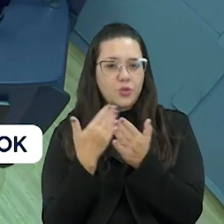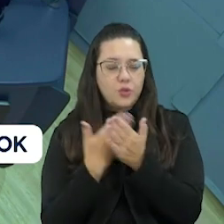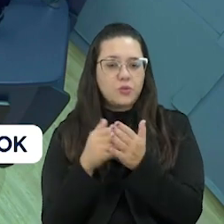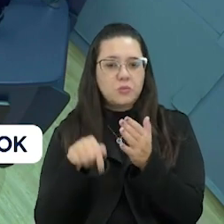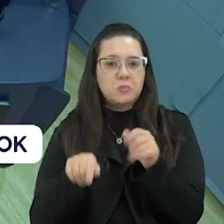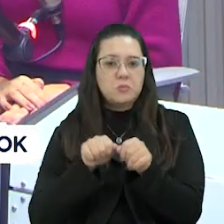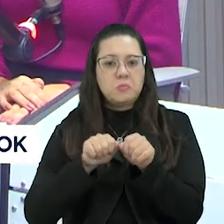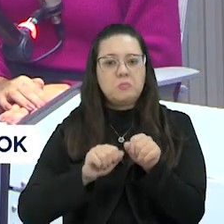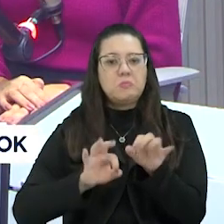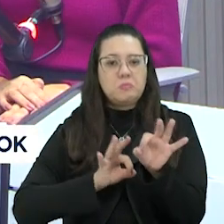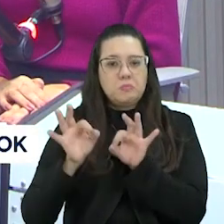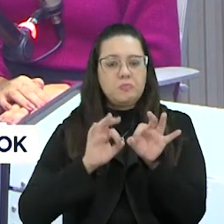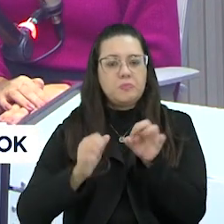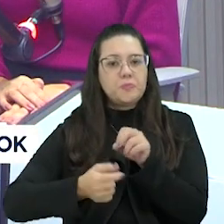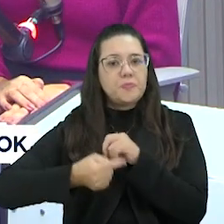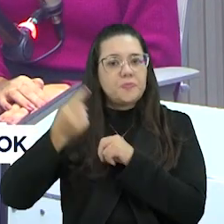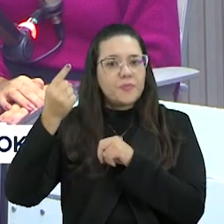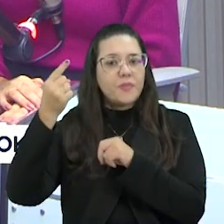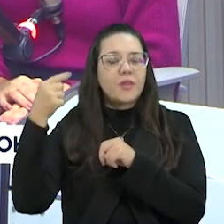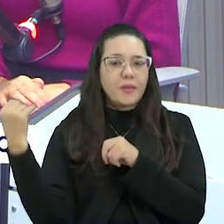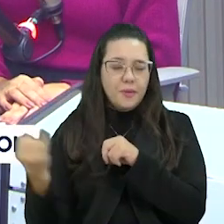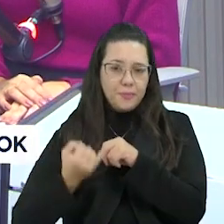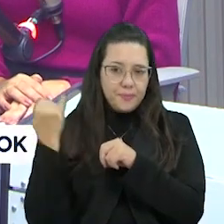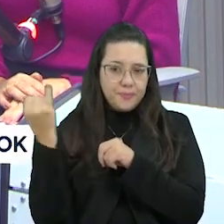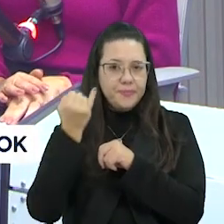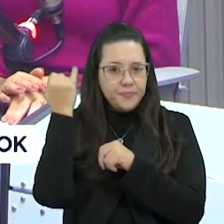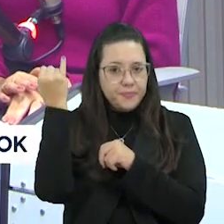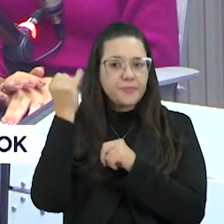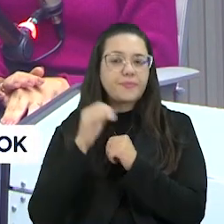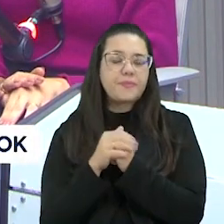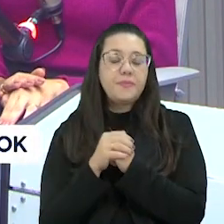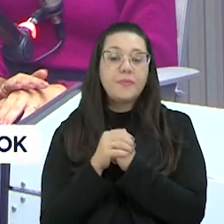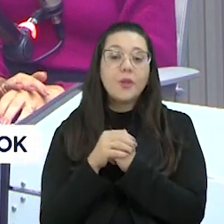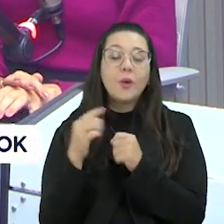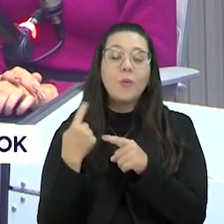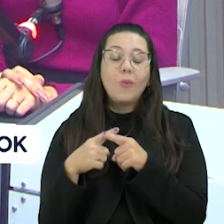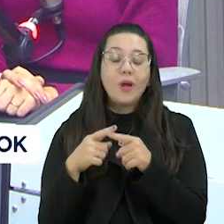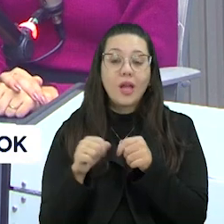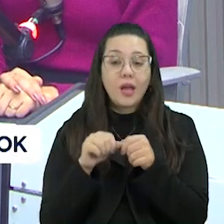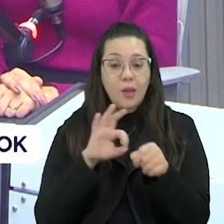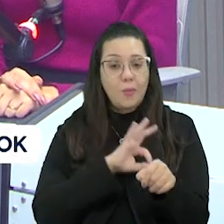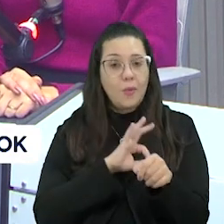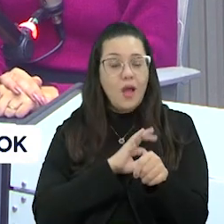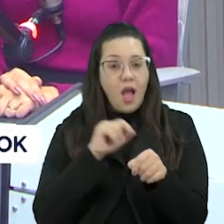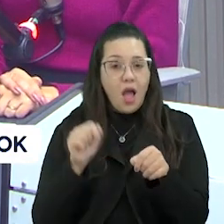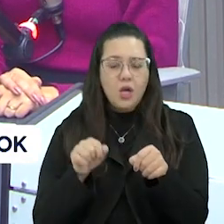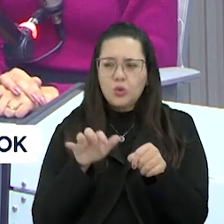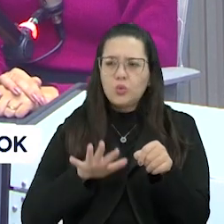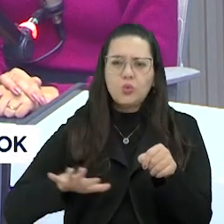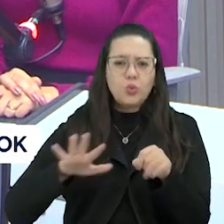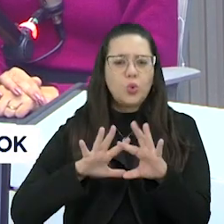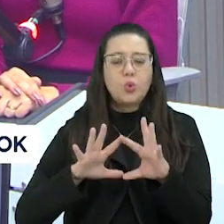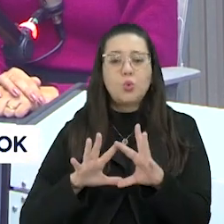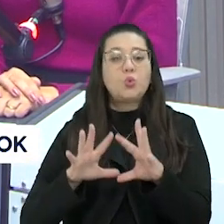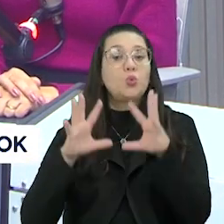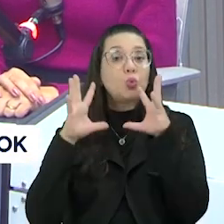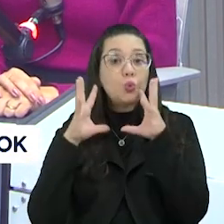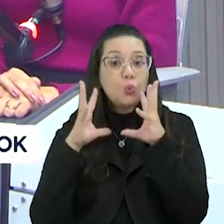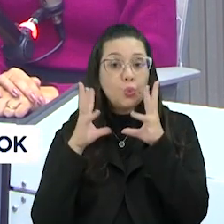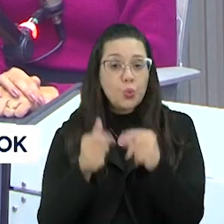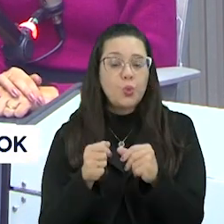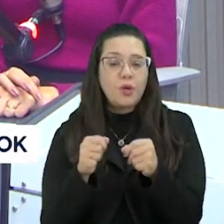batalhão e de todo o estado da Polícia Militar. O policiamento aqui, todo o policiamento que nós temos,